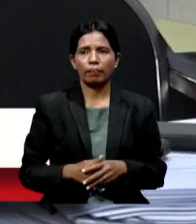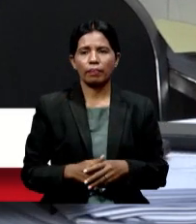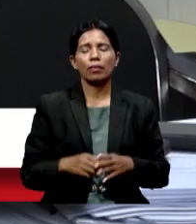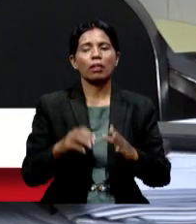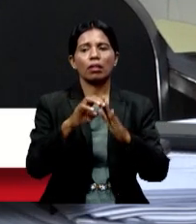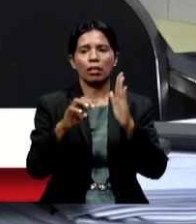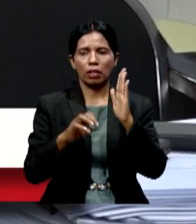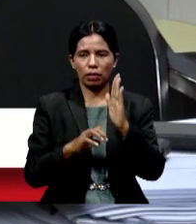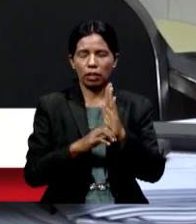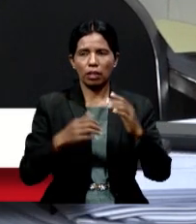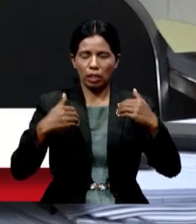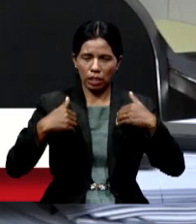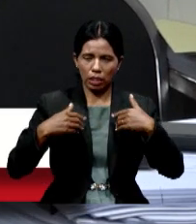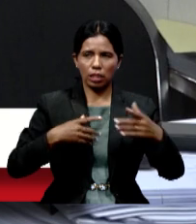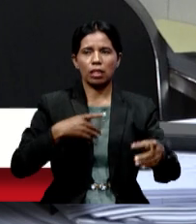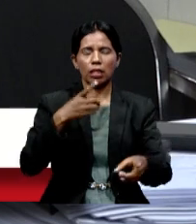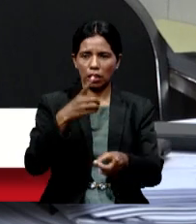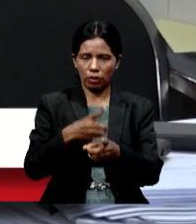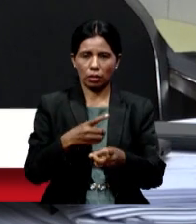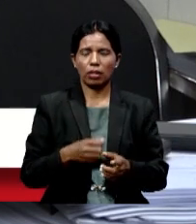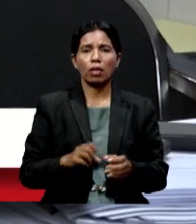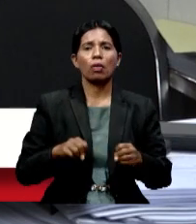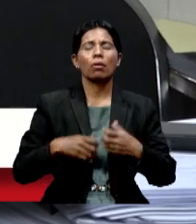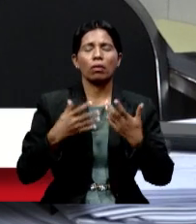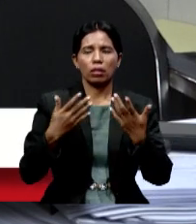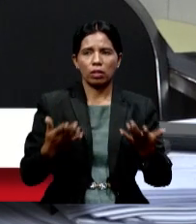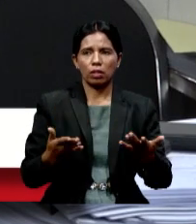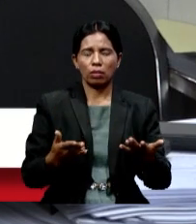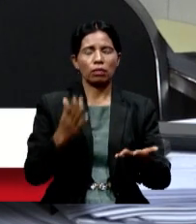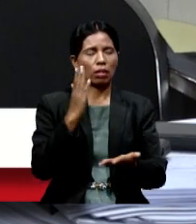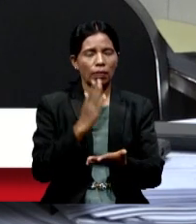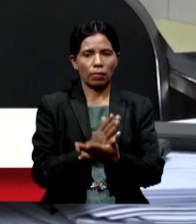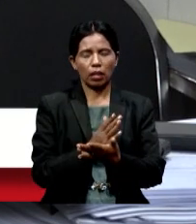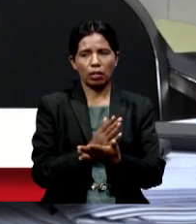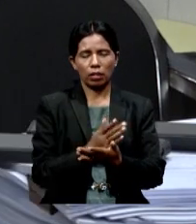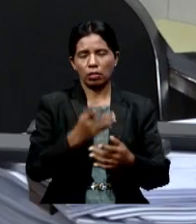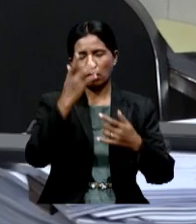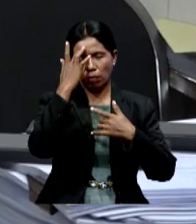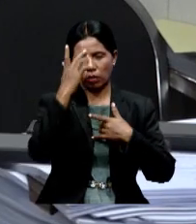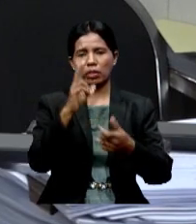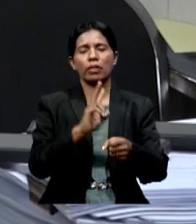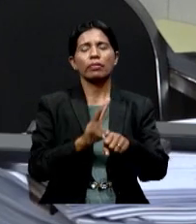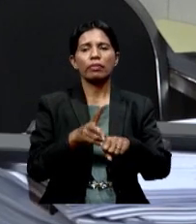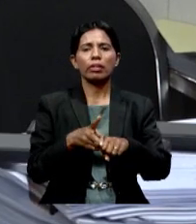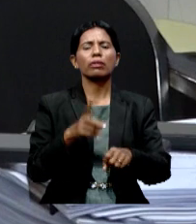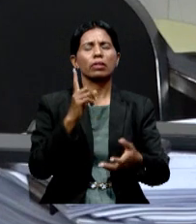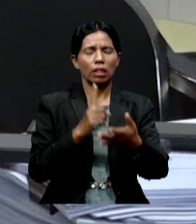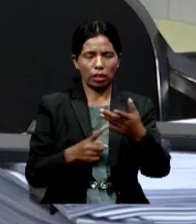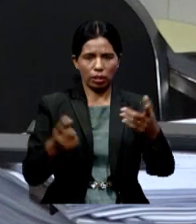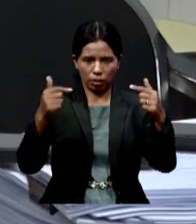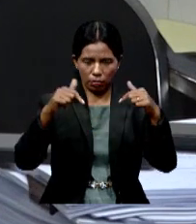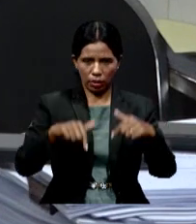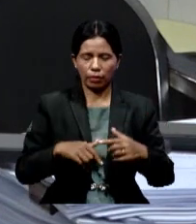estado e a direito toma o ensama que atuhalo prevenção a surto saída de itmo kumai inclui e